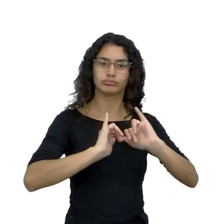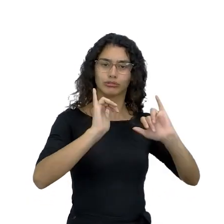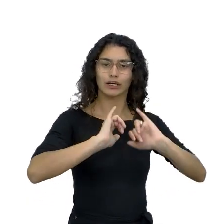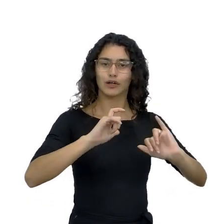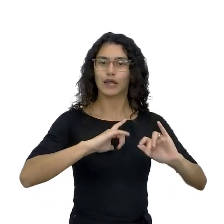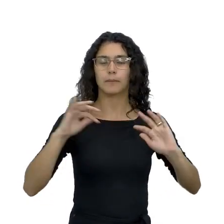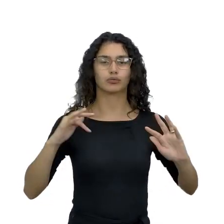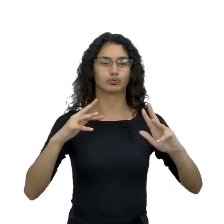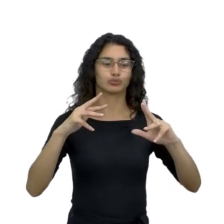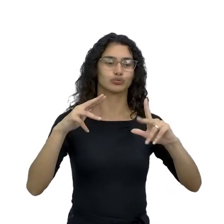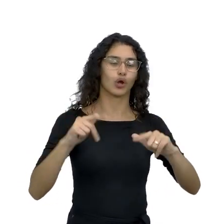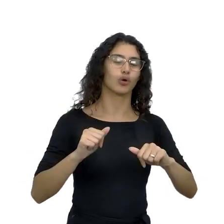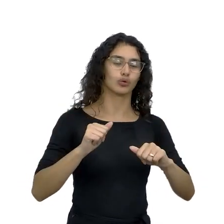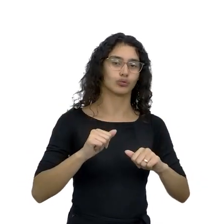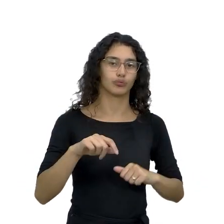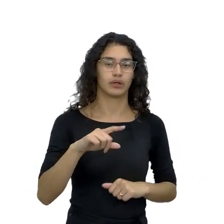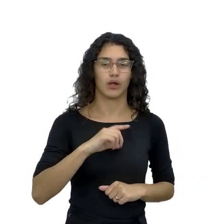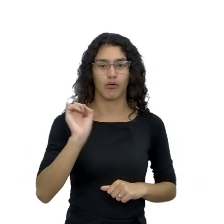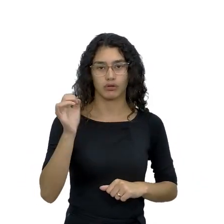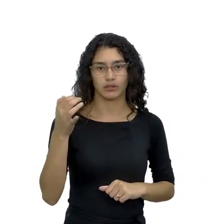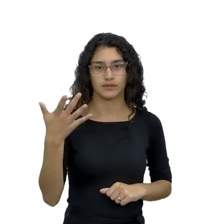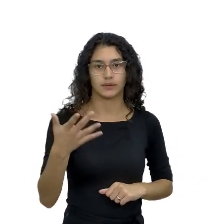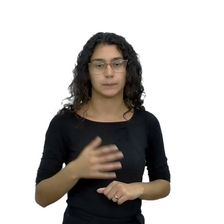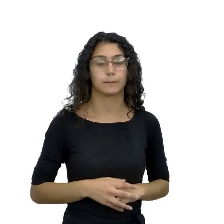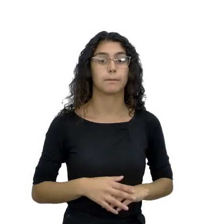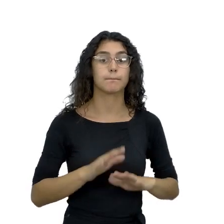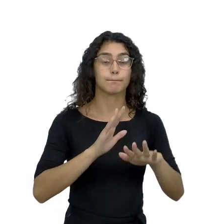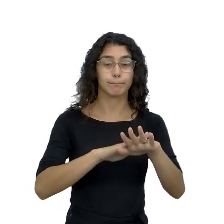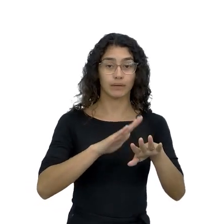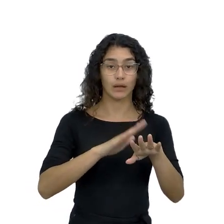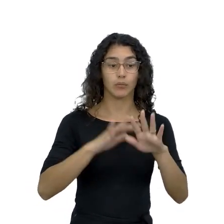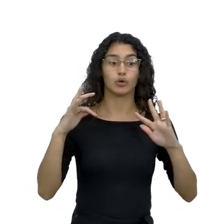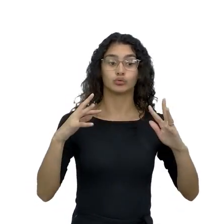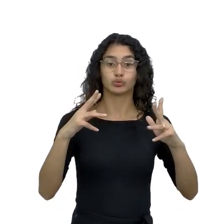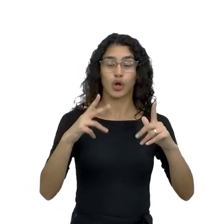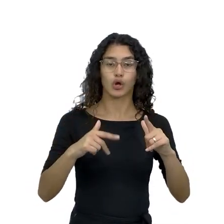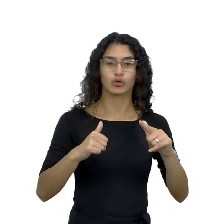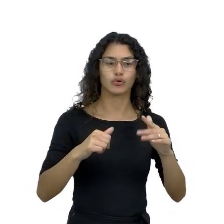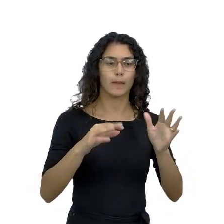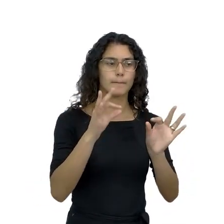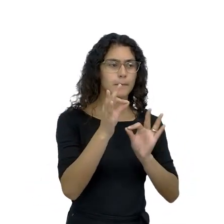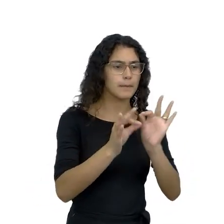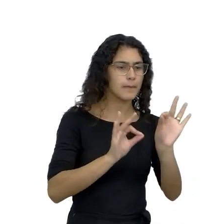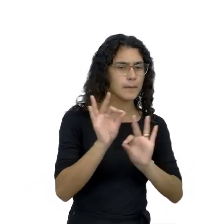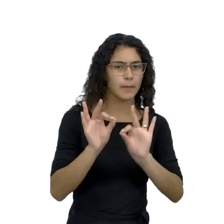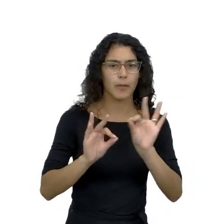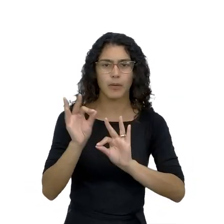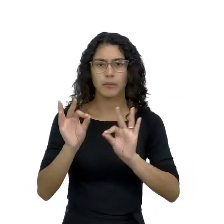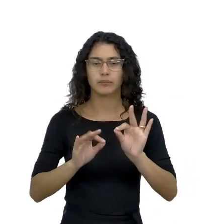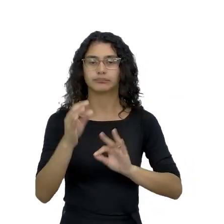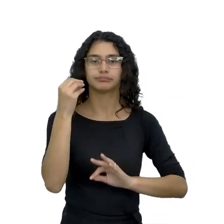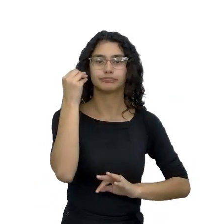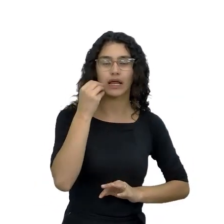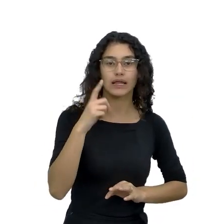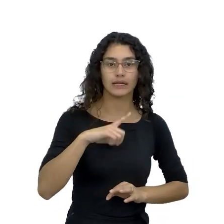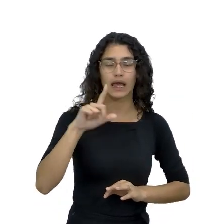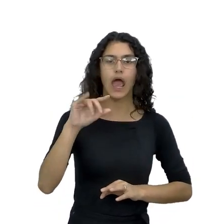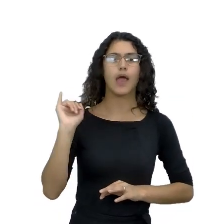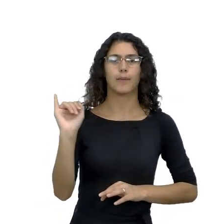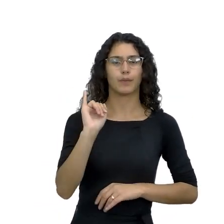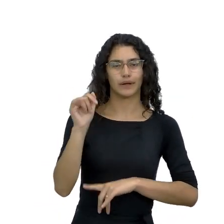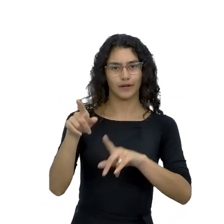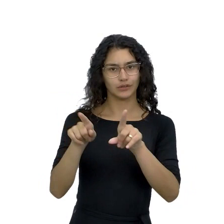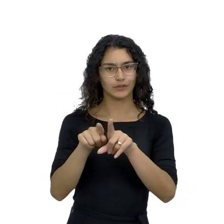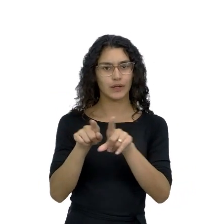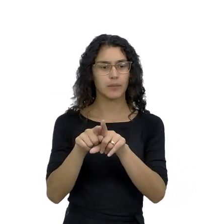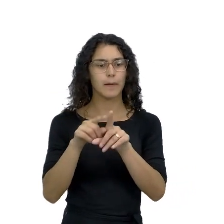para todo esse movimento. Então, fizemos aí todo um design de experiência, né? É importante